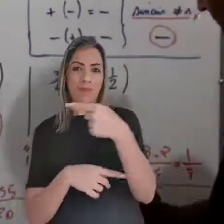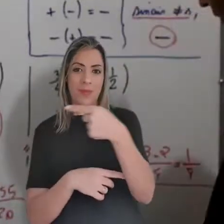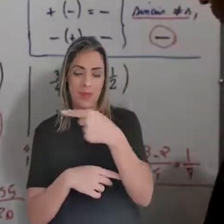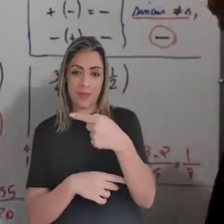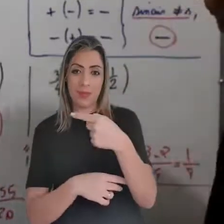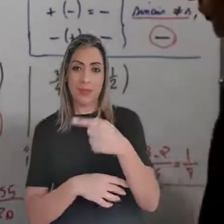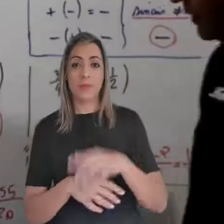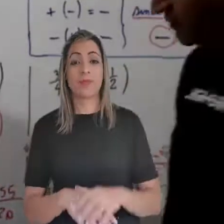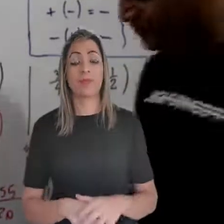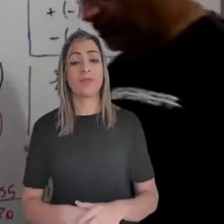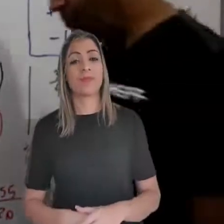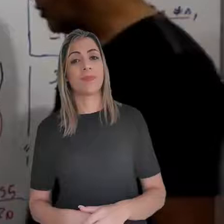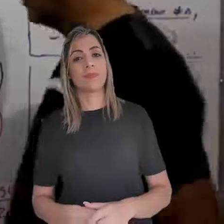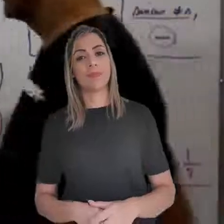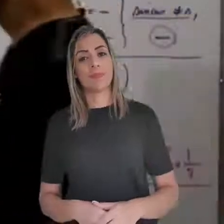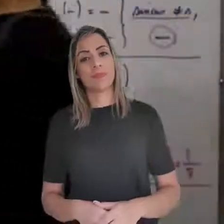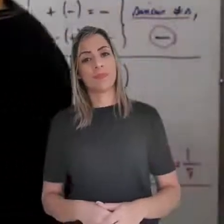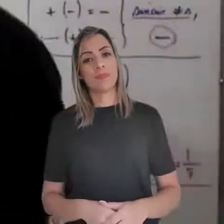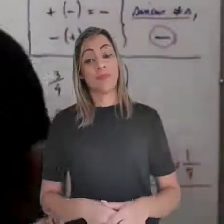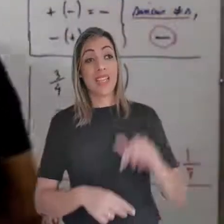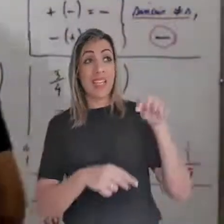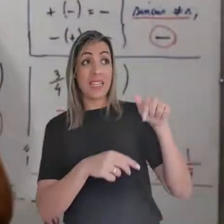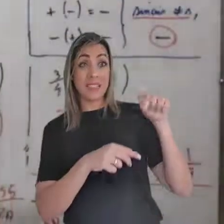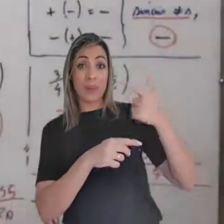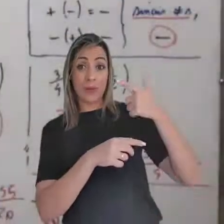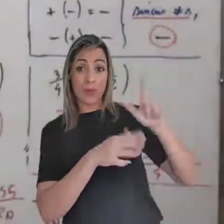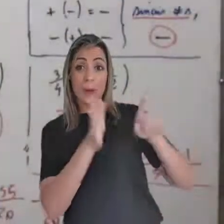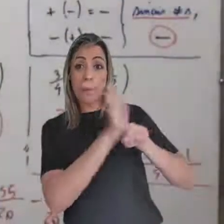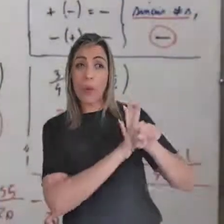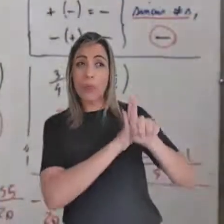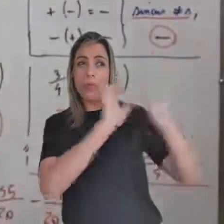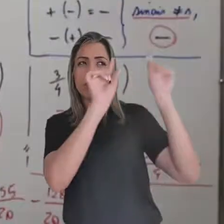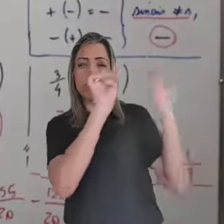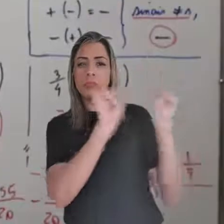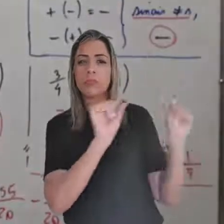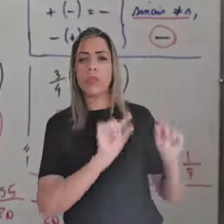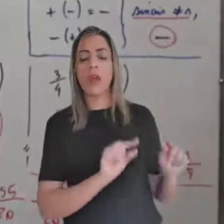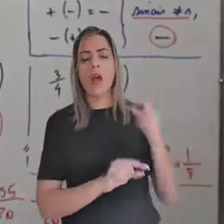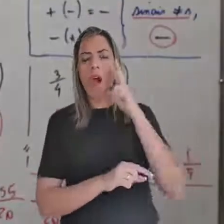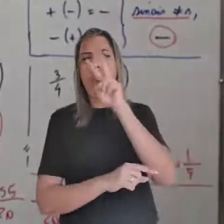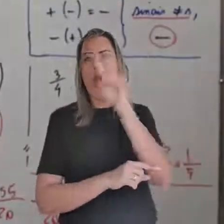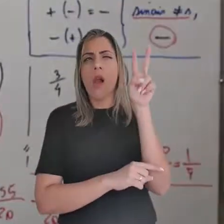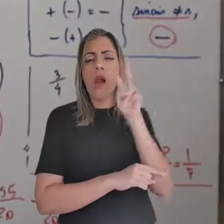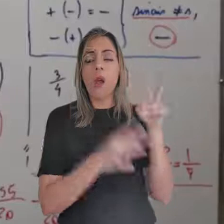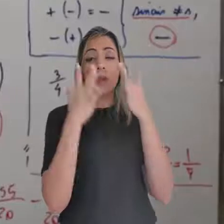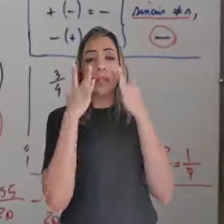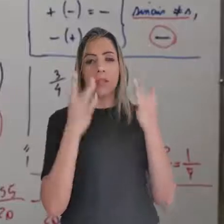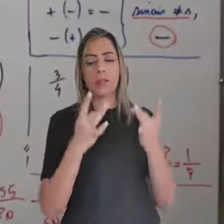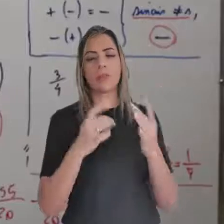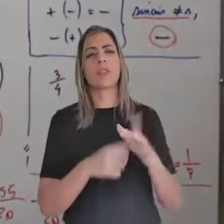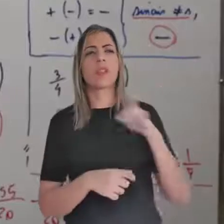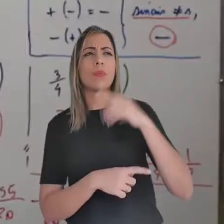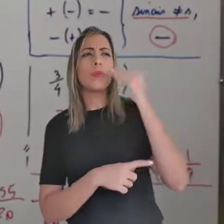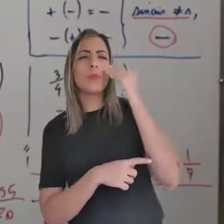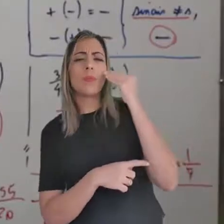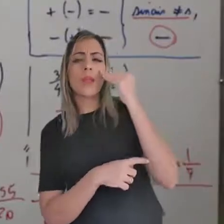de menos, ok? Bom, neste problema aqui, nós vamos ler com atenção.